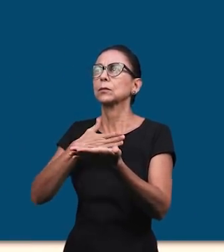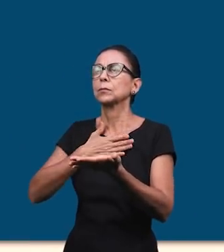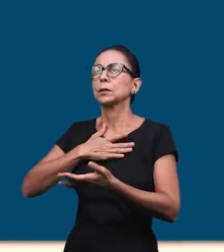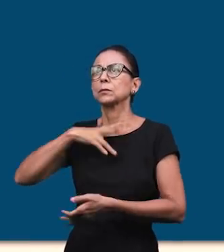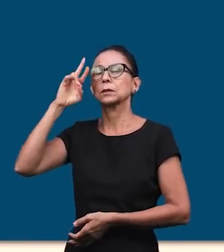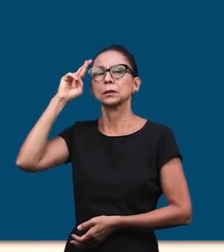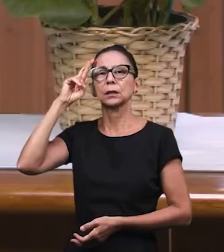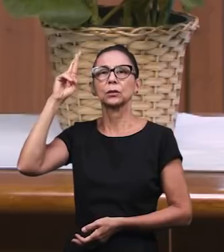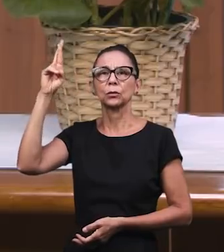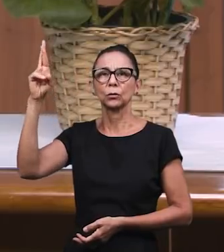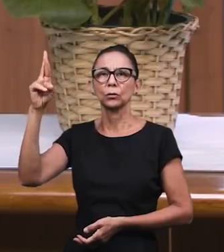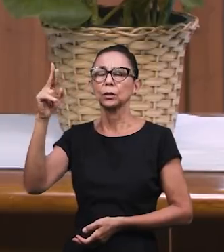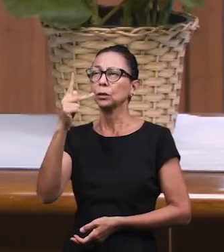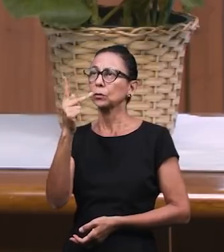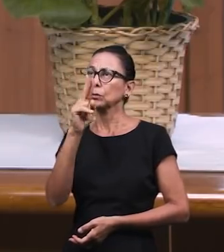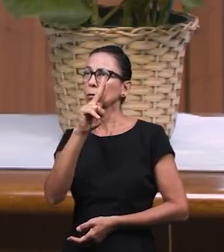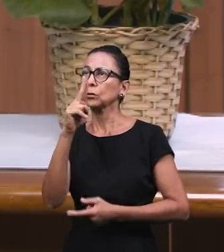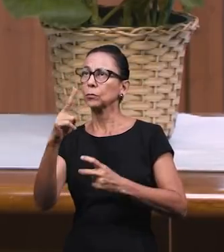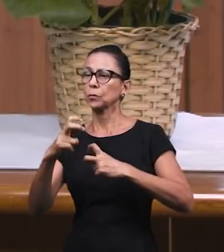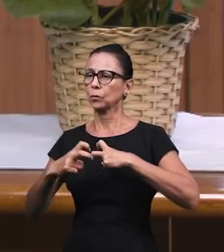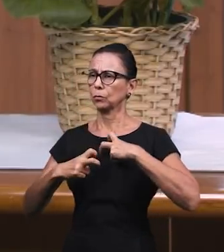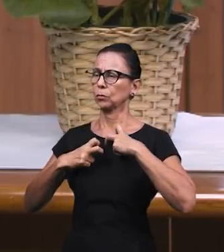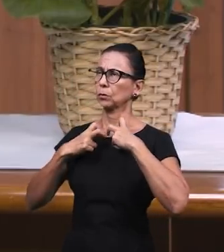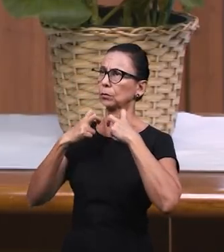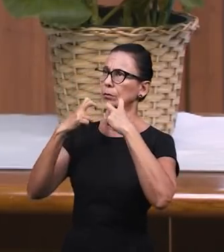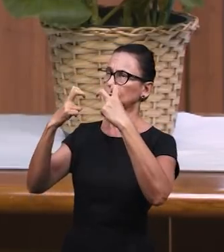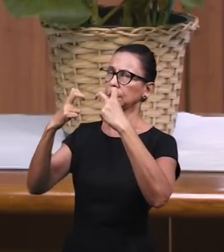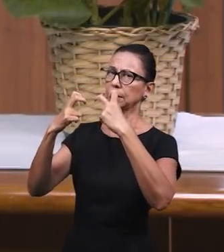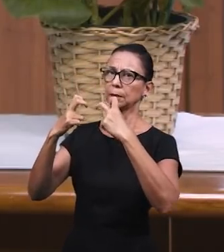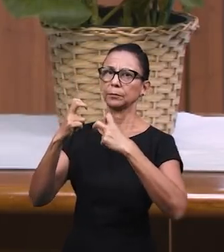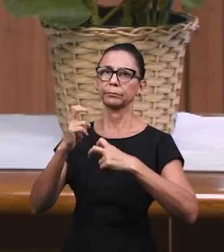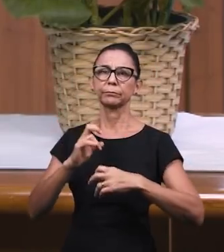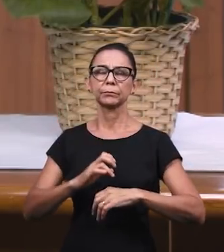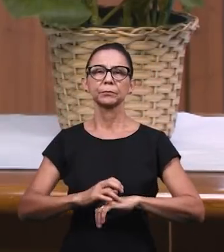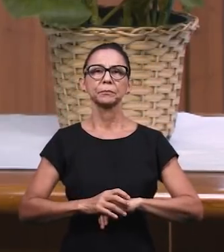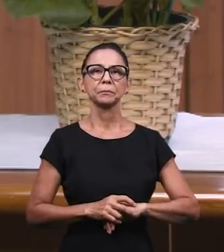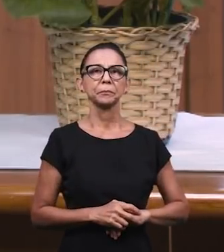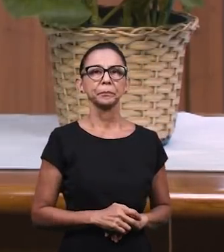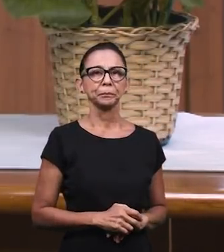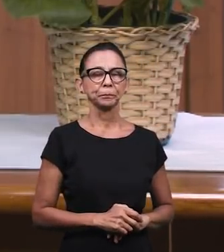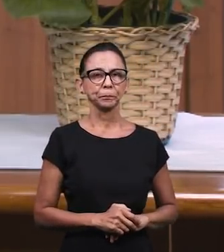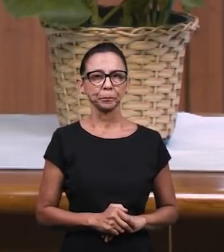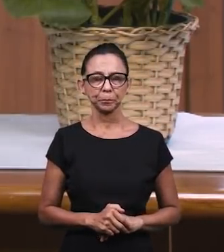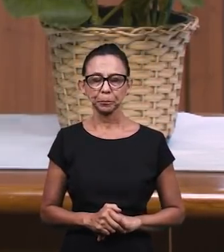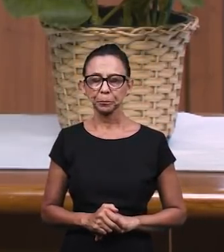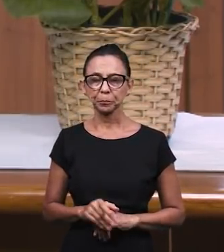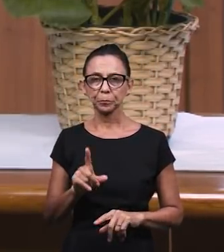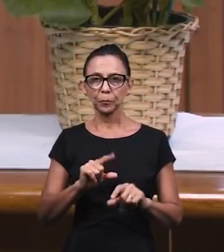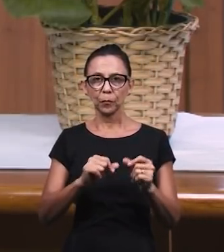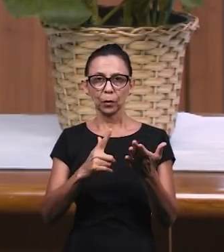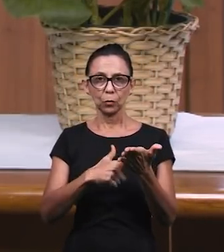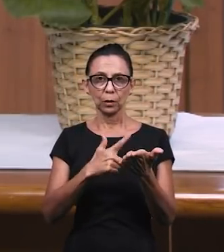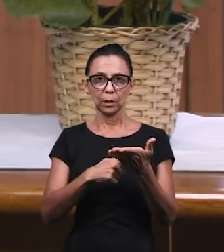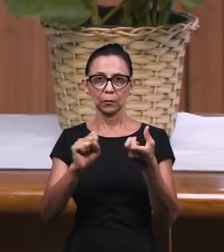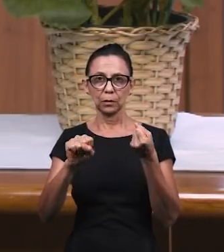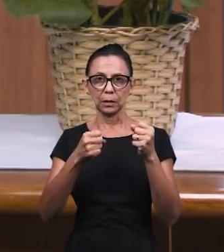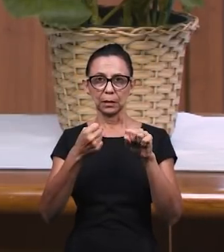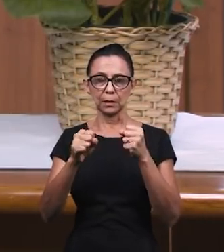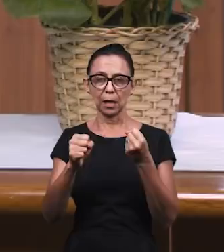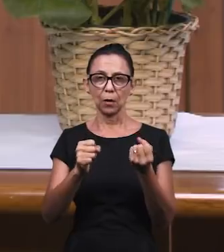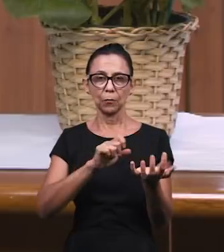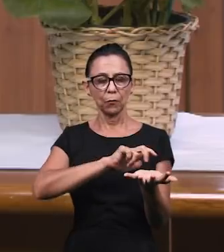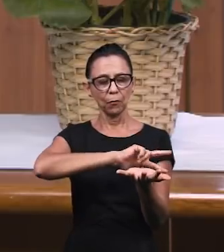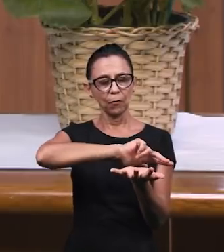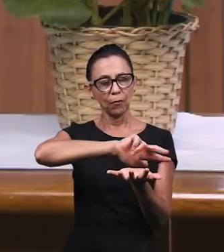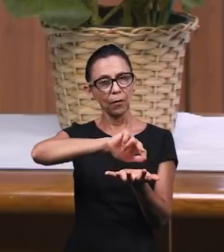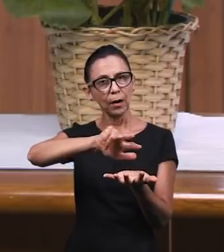Senhor. Meus irmãos, o livro de Salmos é uma coleção de louvores, onde